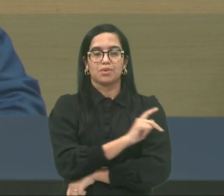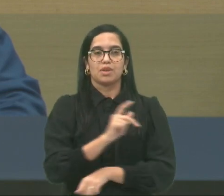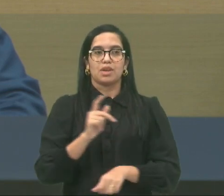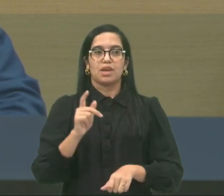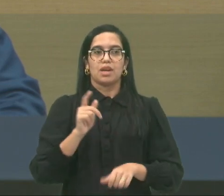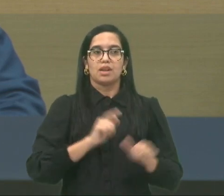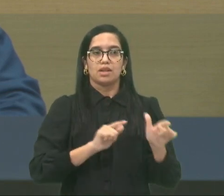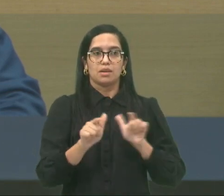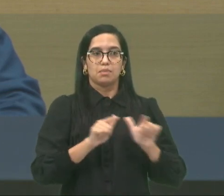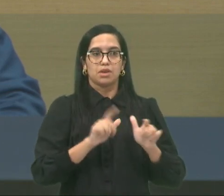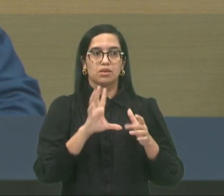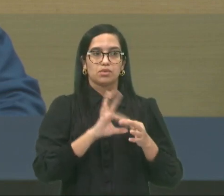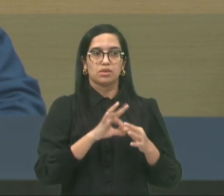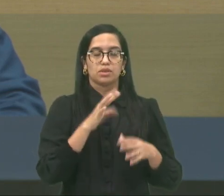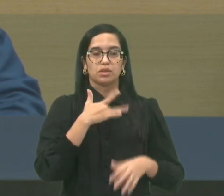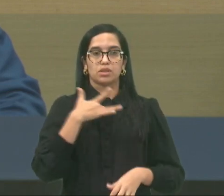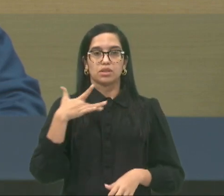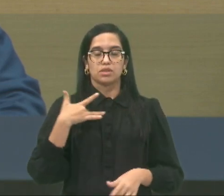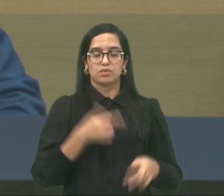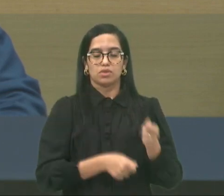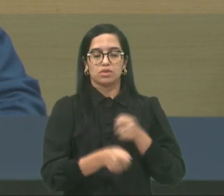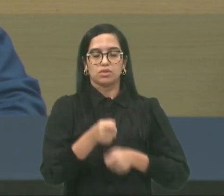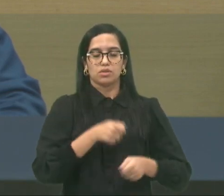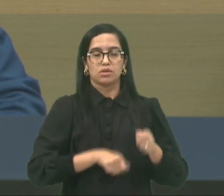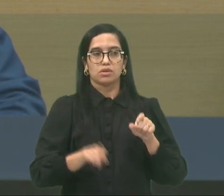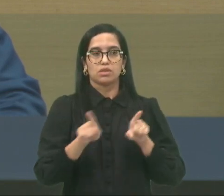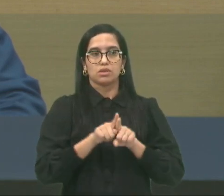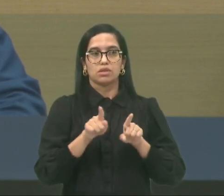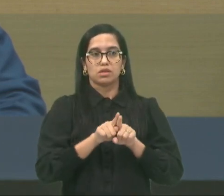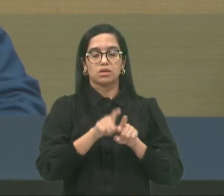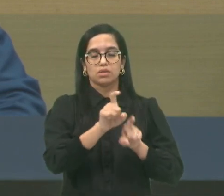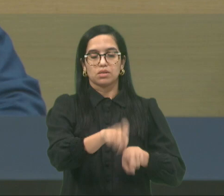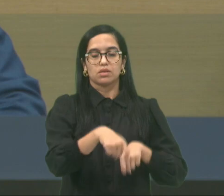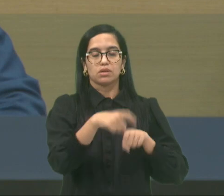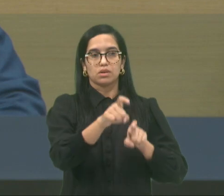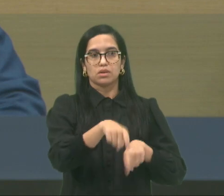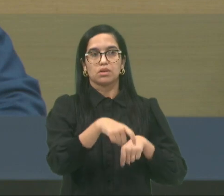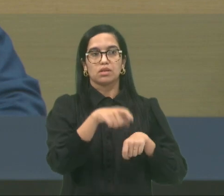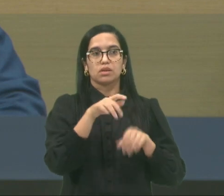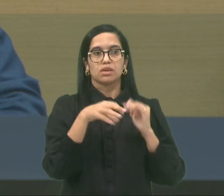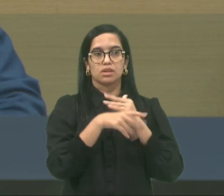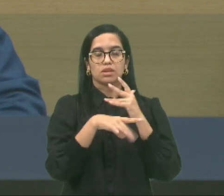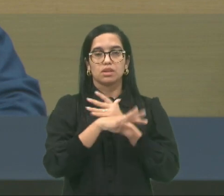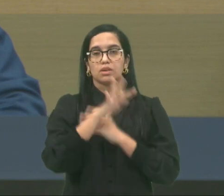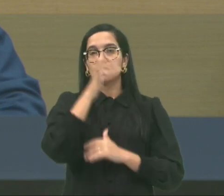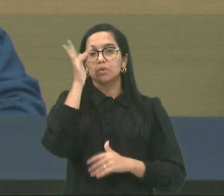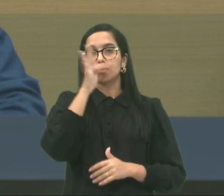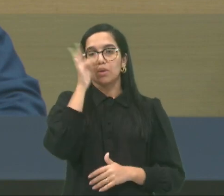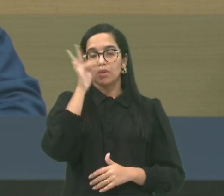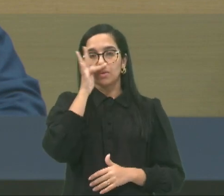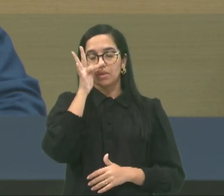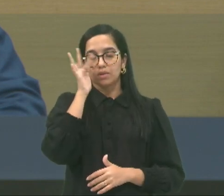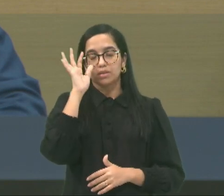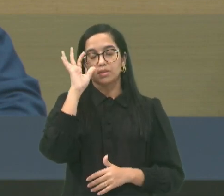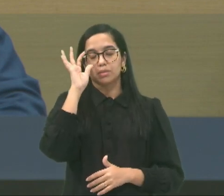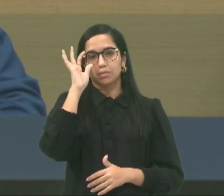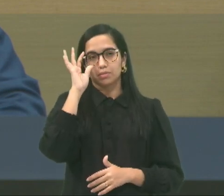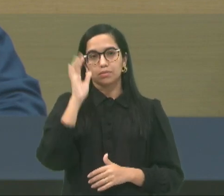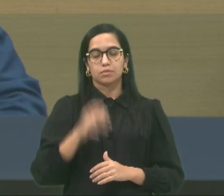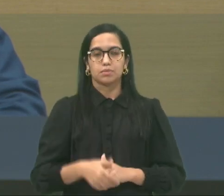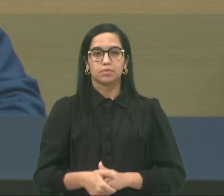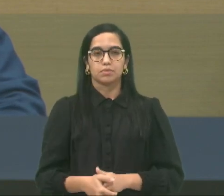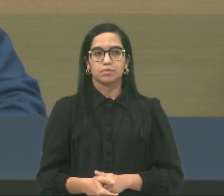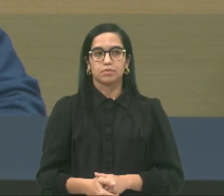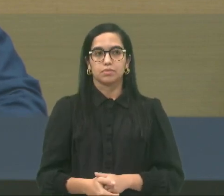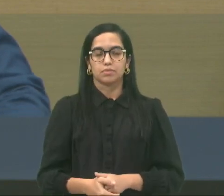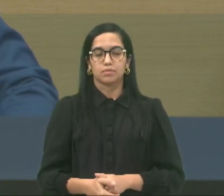autônomos na área da saúde, administrando também uma fazenda em Floriano, a nossa querida Princesa do